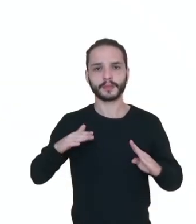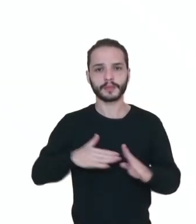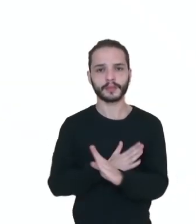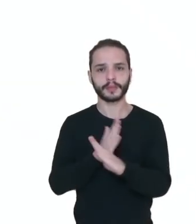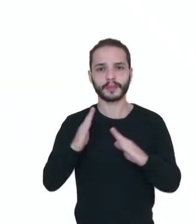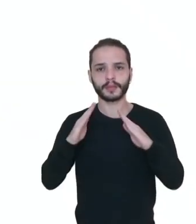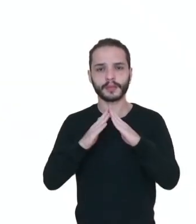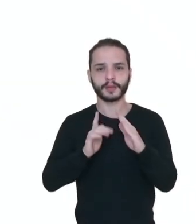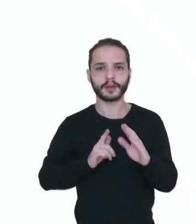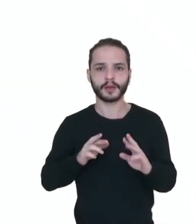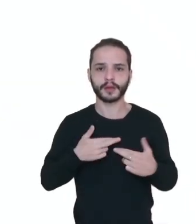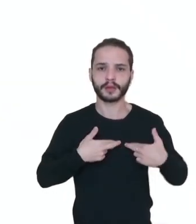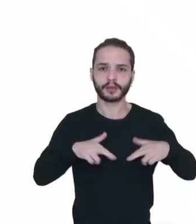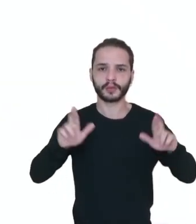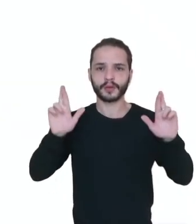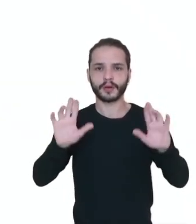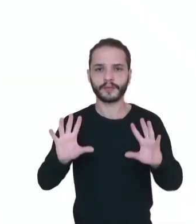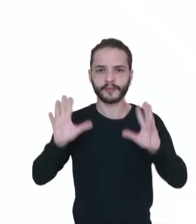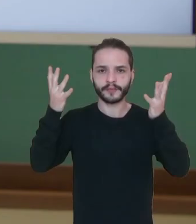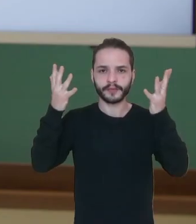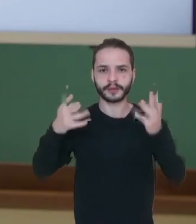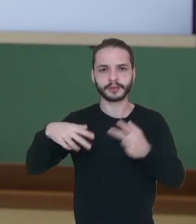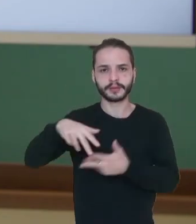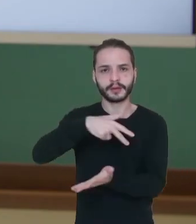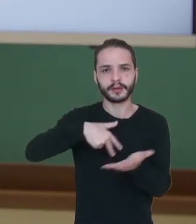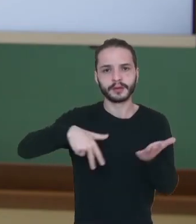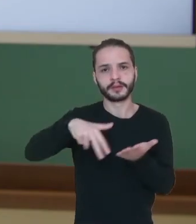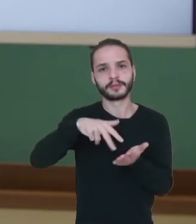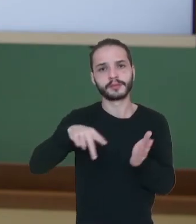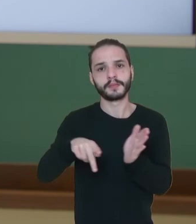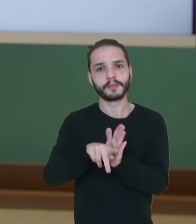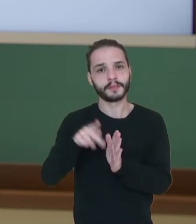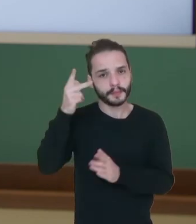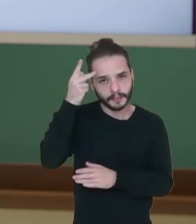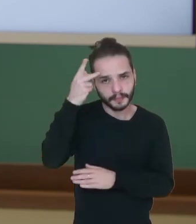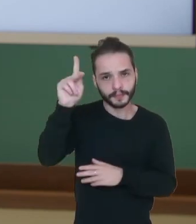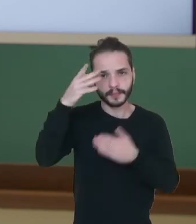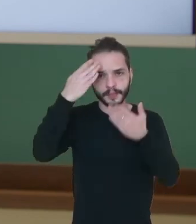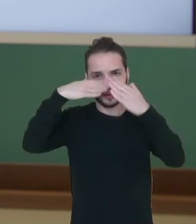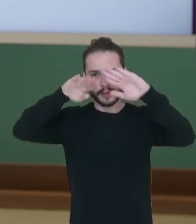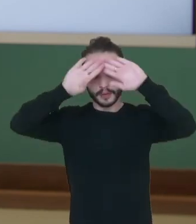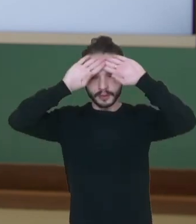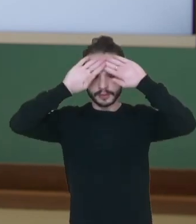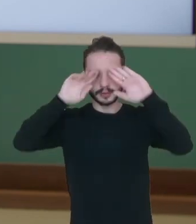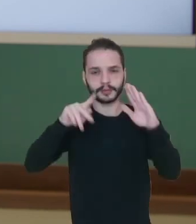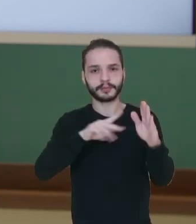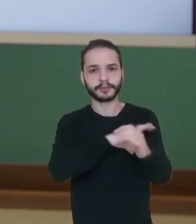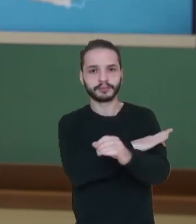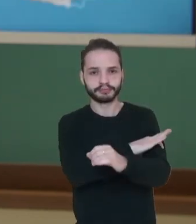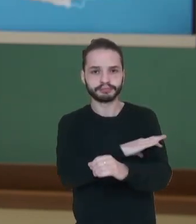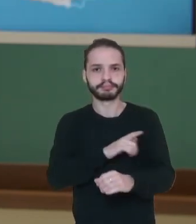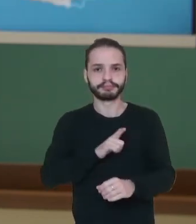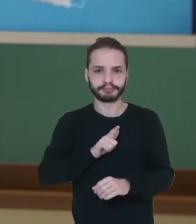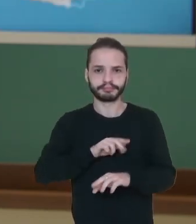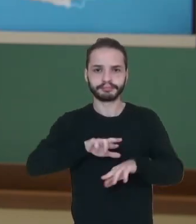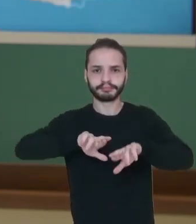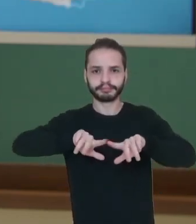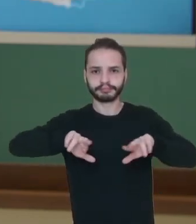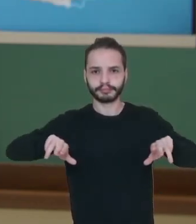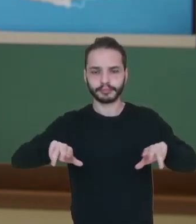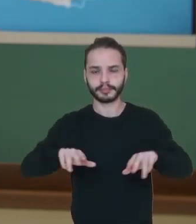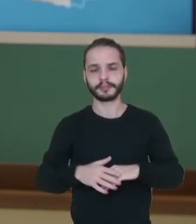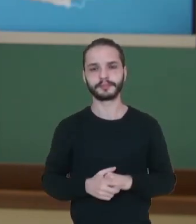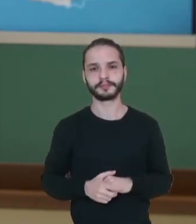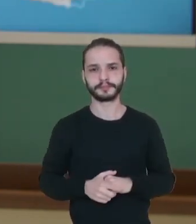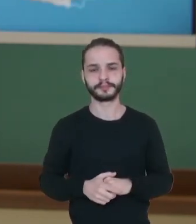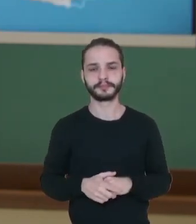festas, danças, oferendas para os orixás, que são as divindades do Candomblé, da Umbanda, mas também tem muitas